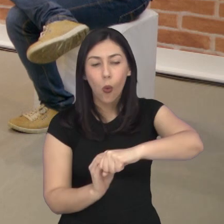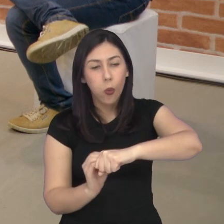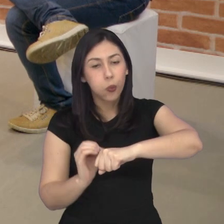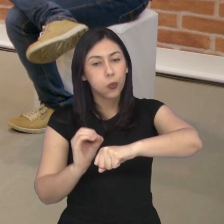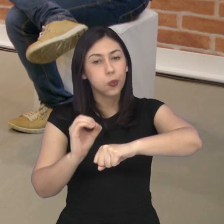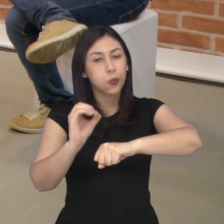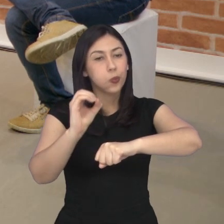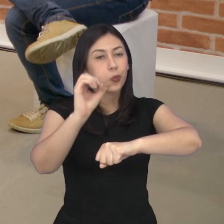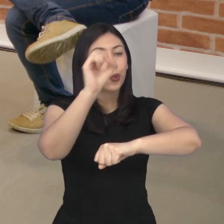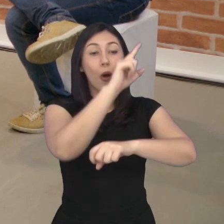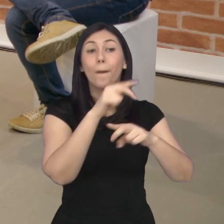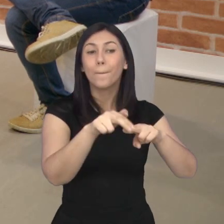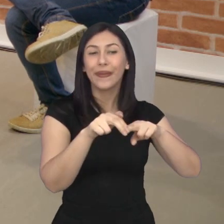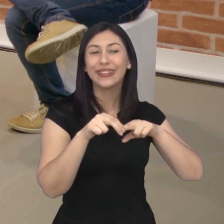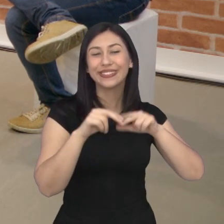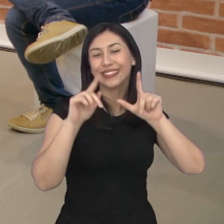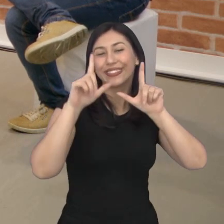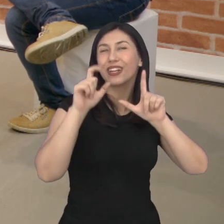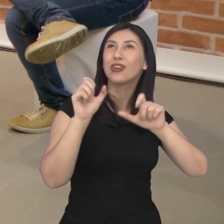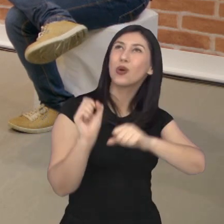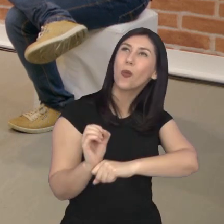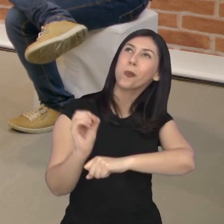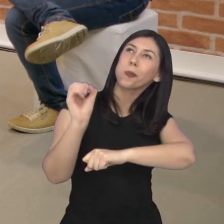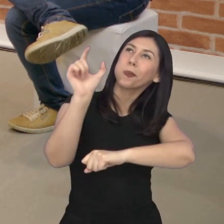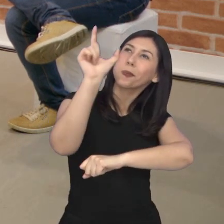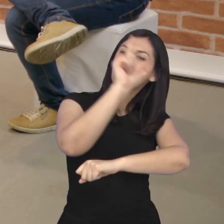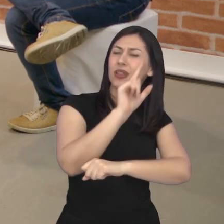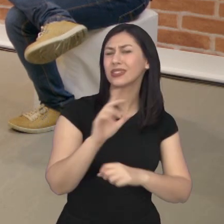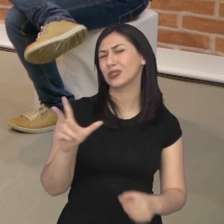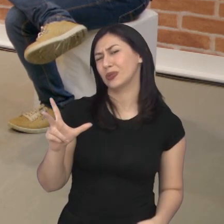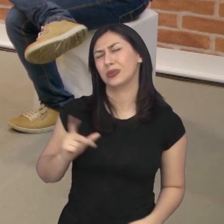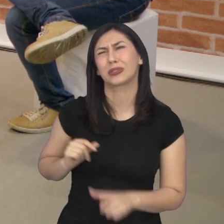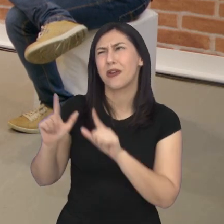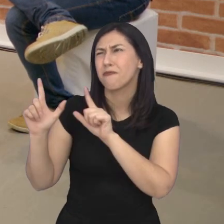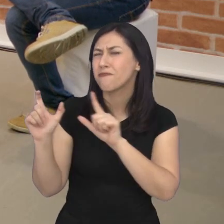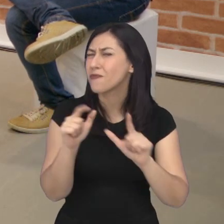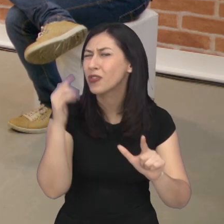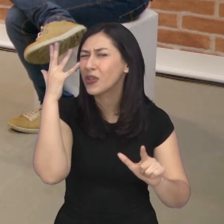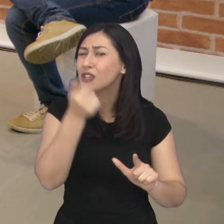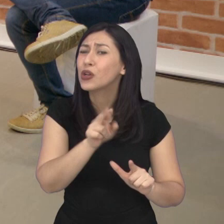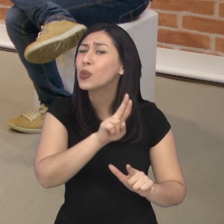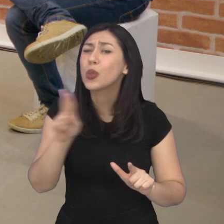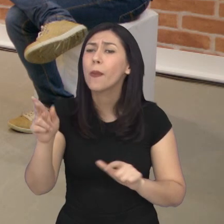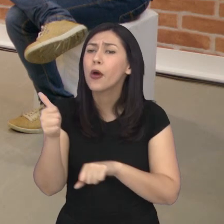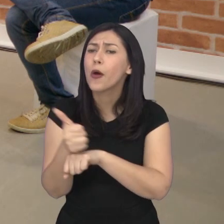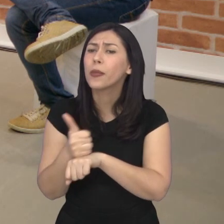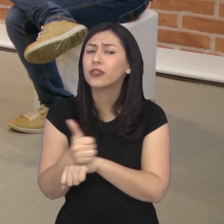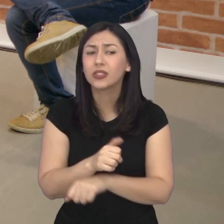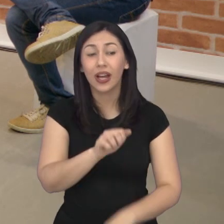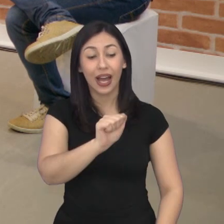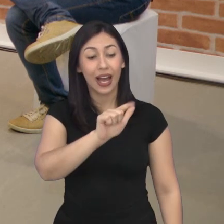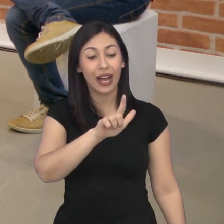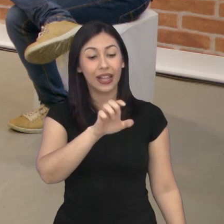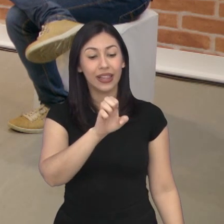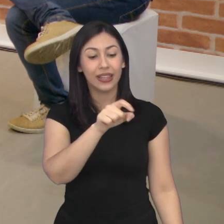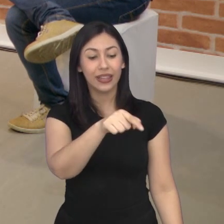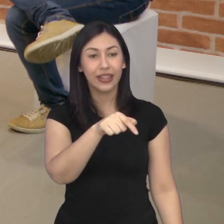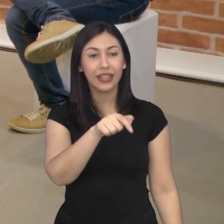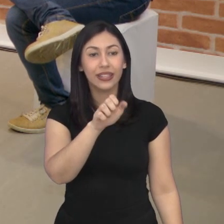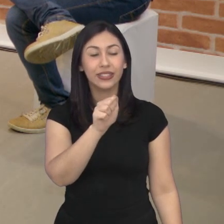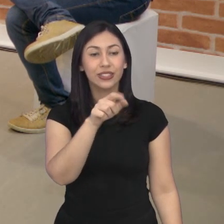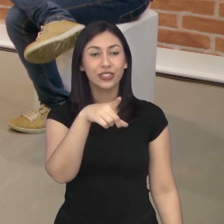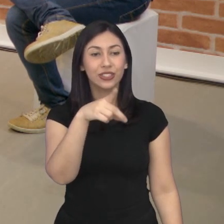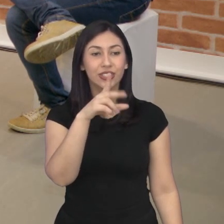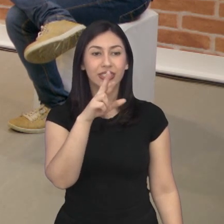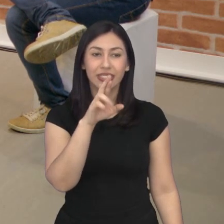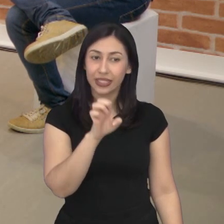do dia nesse local, por isso que tem esse efeito, né, do Sim. amanhecer e tal. Não, as fotos estão lindas. Qual é o nome do fotógrafo mesmo? É o Alexandre Sossi,